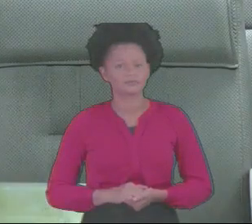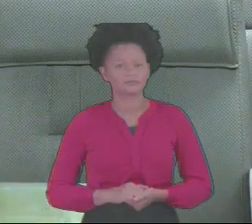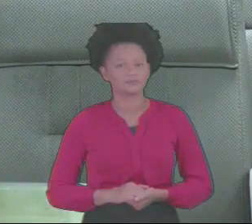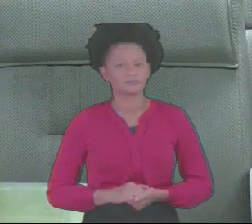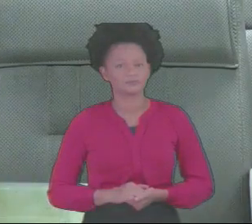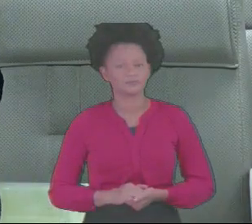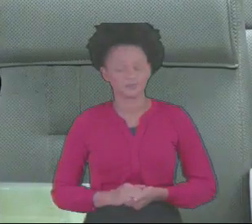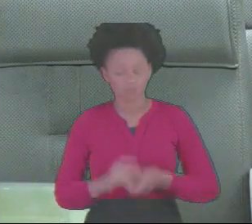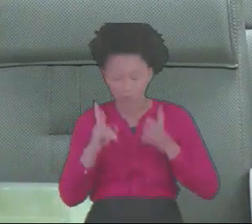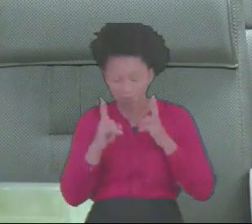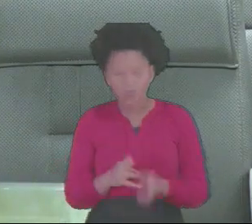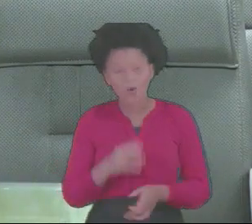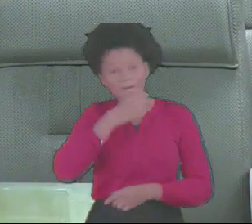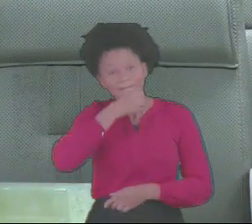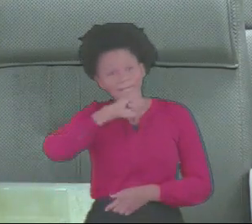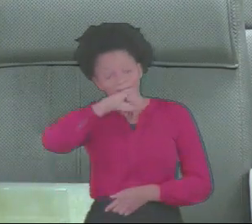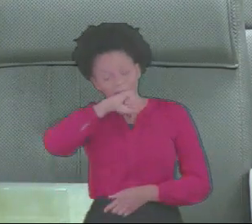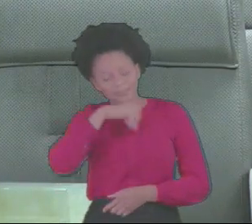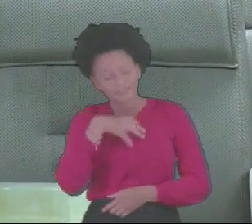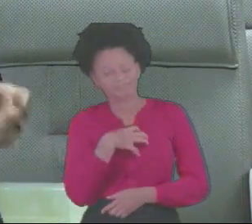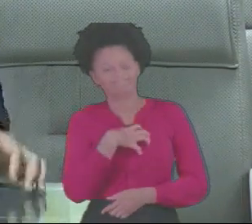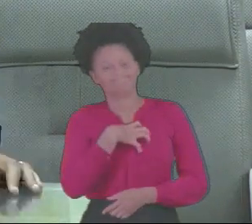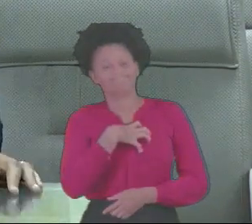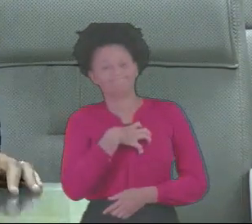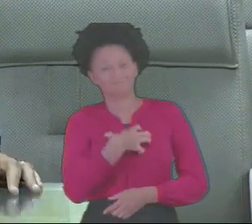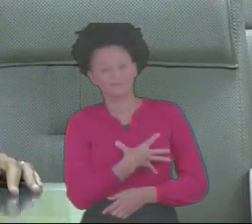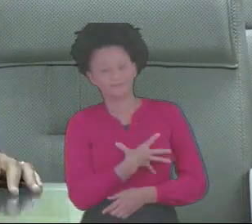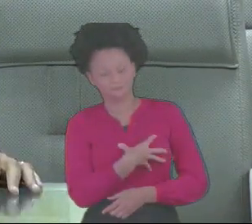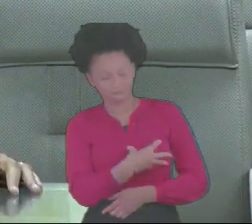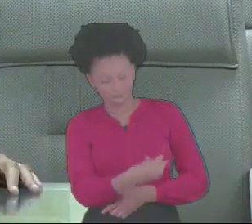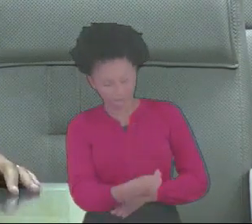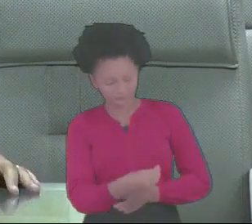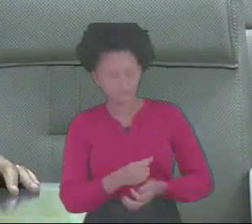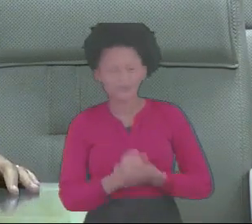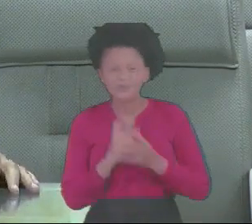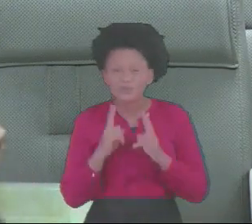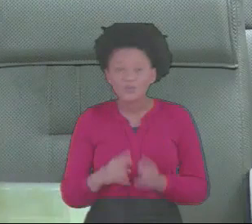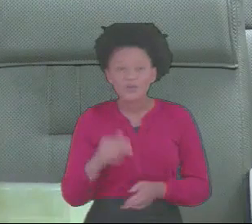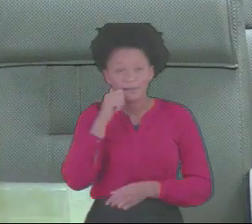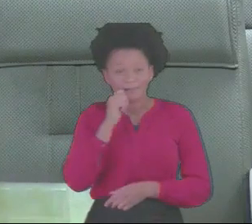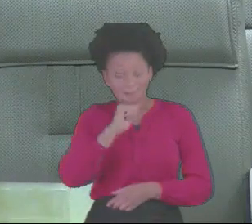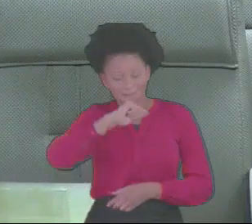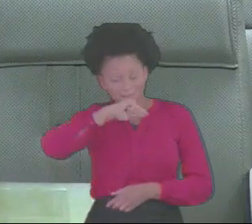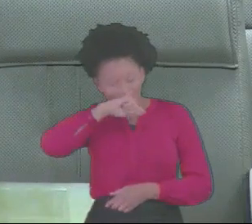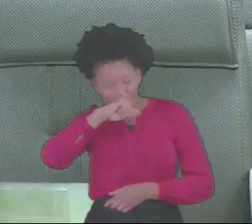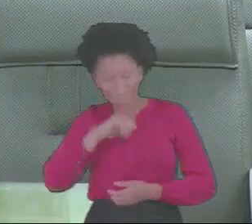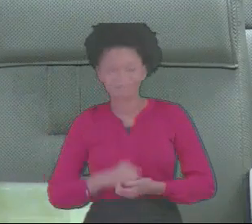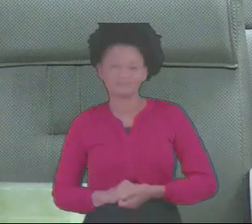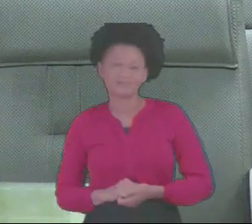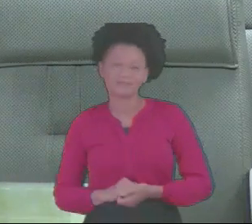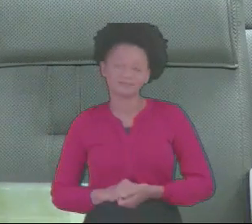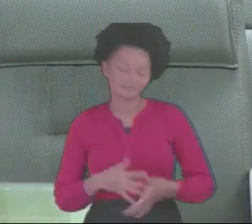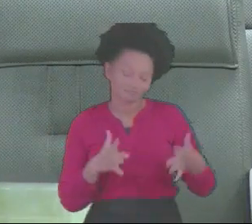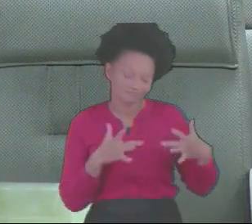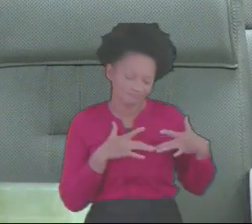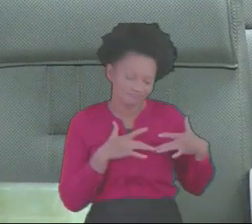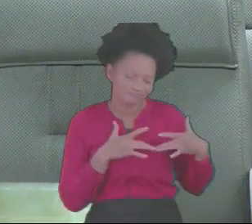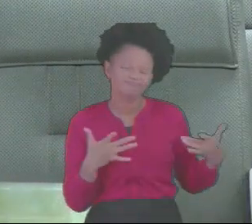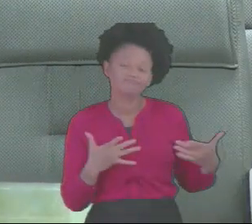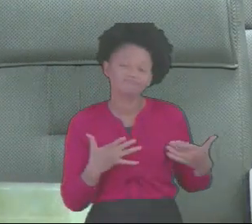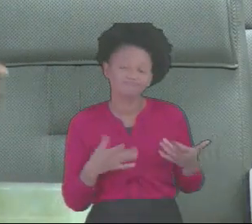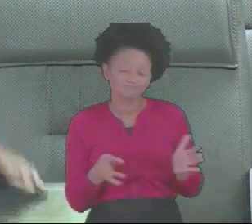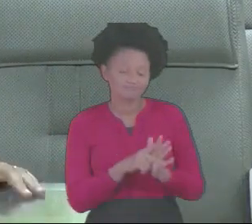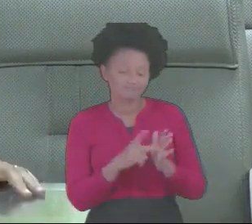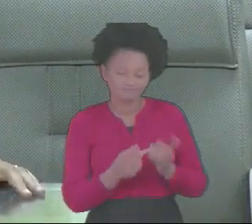e como partes se a perda de um filho como uma mãe que solicita ao